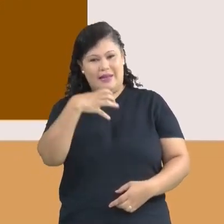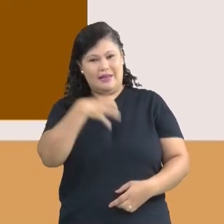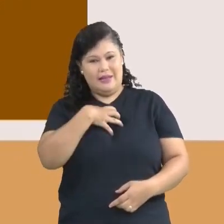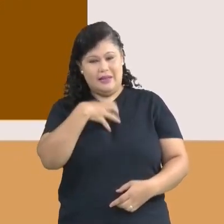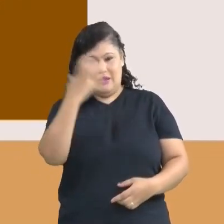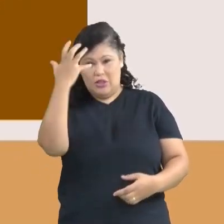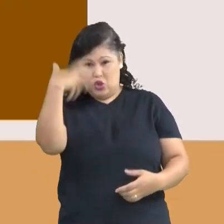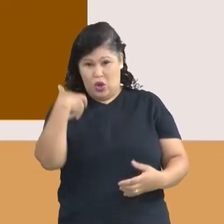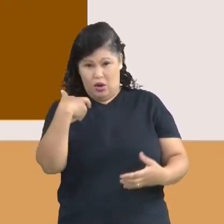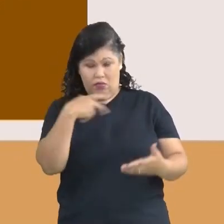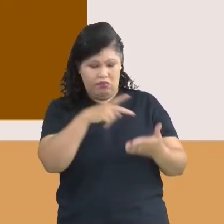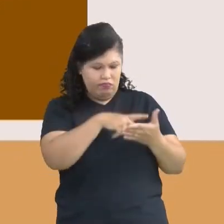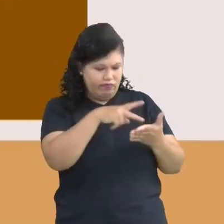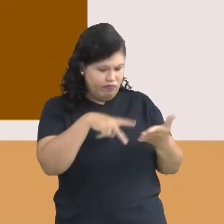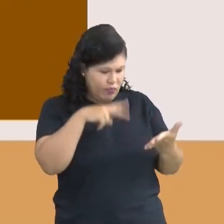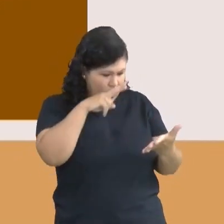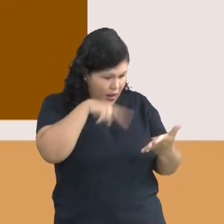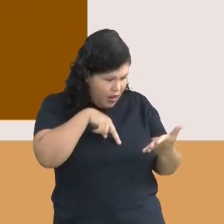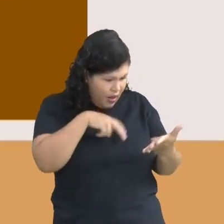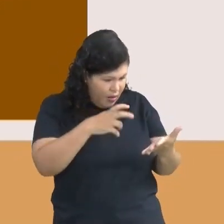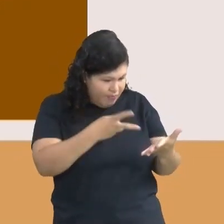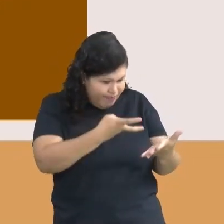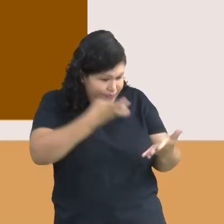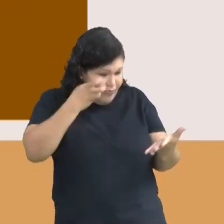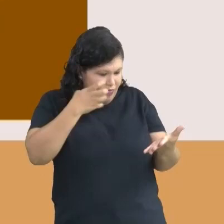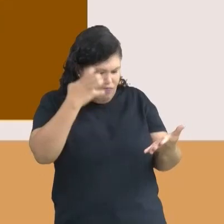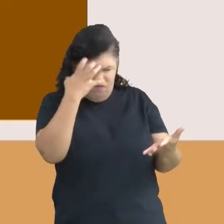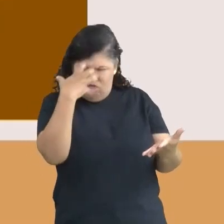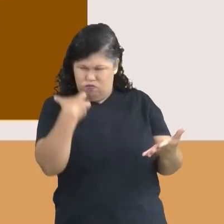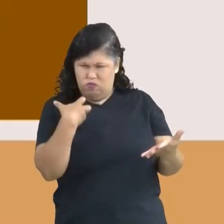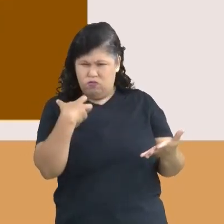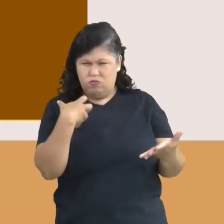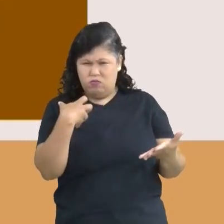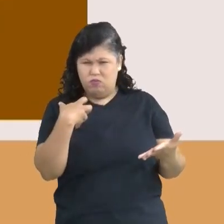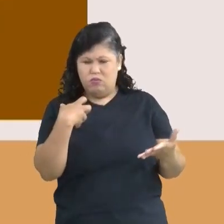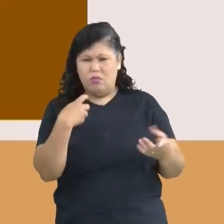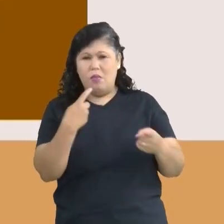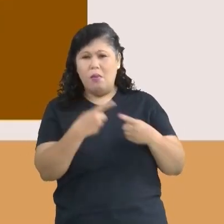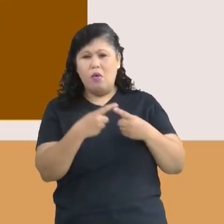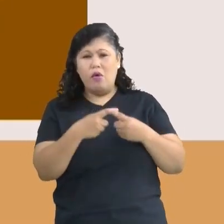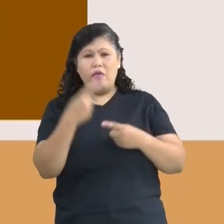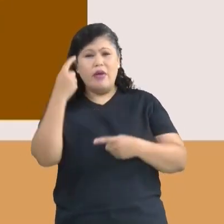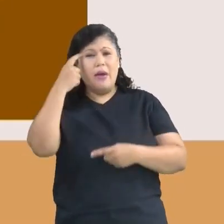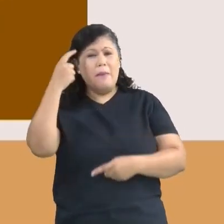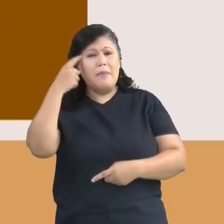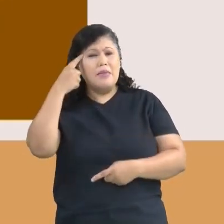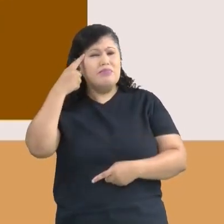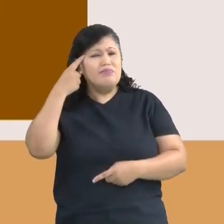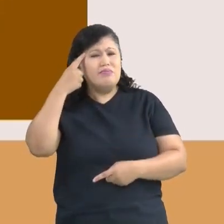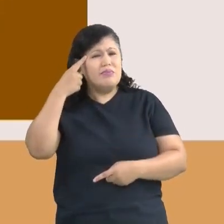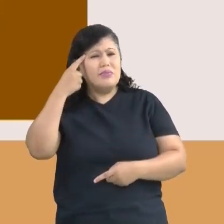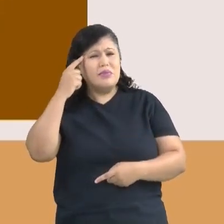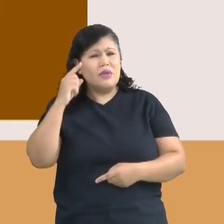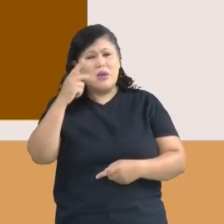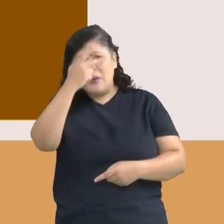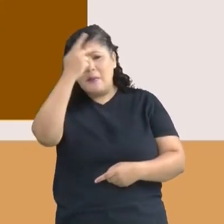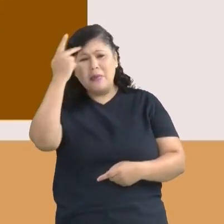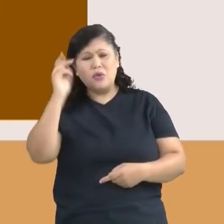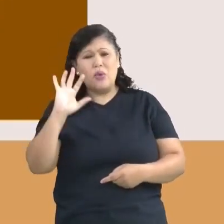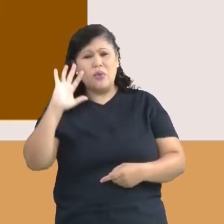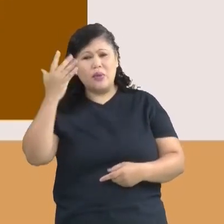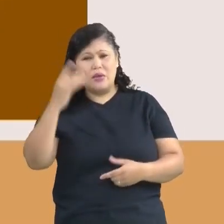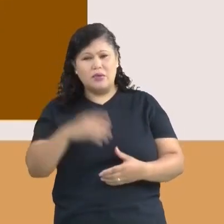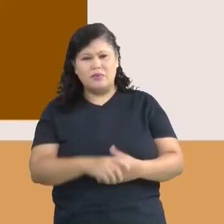nos demonstram raiva. Por quê? Para nós ficarmos pensando sobre aquelas pessoas. O próximo sentimento é